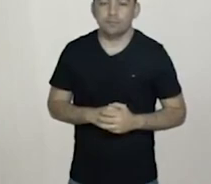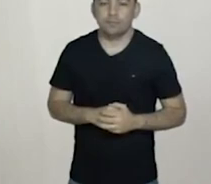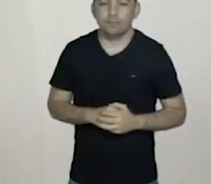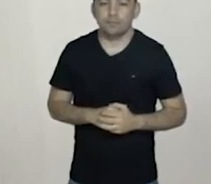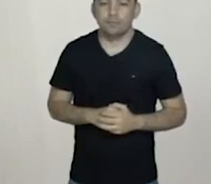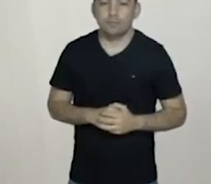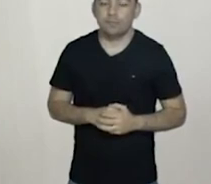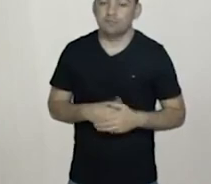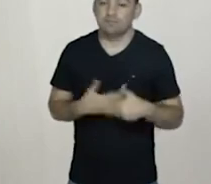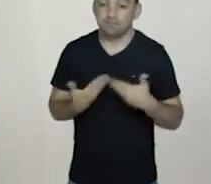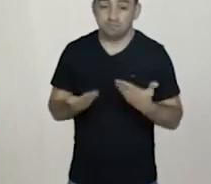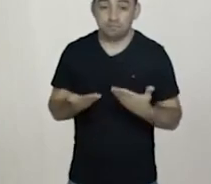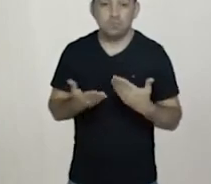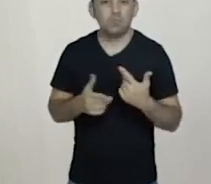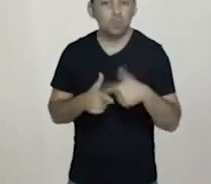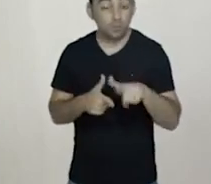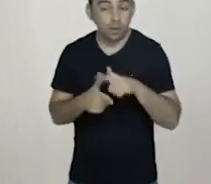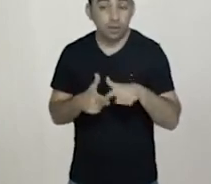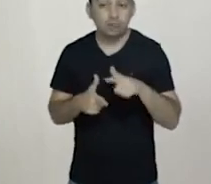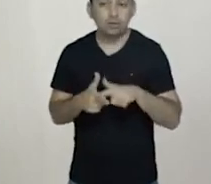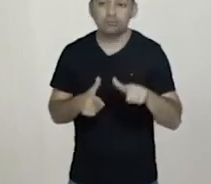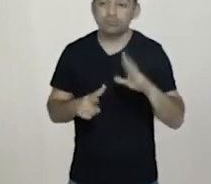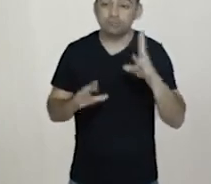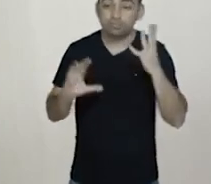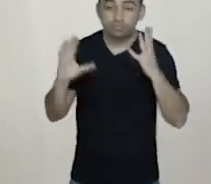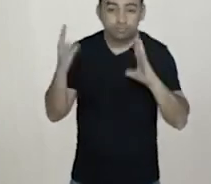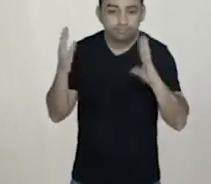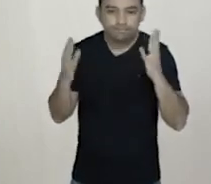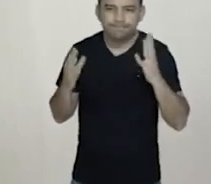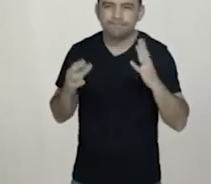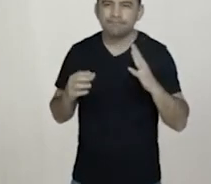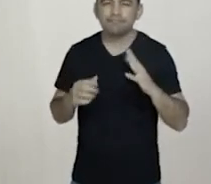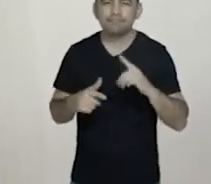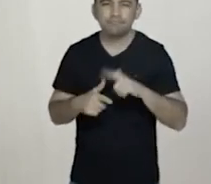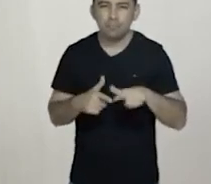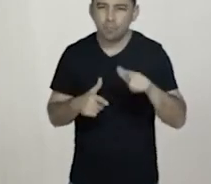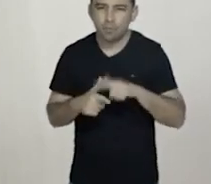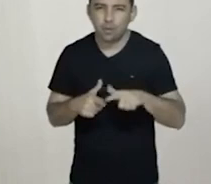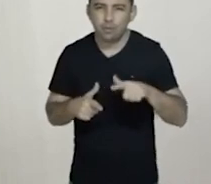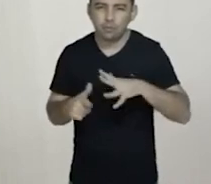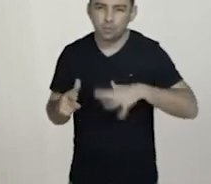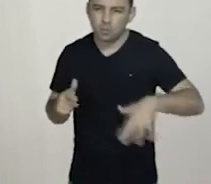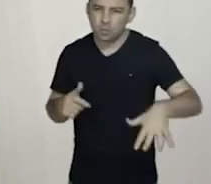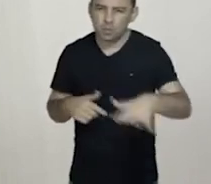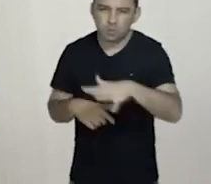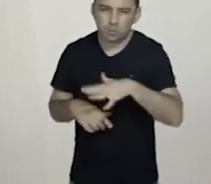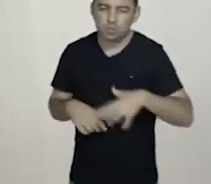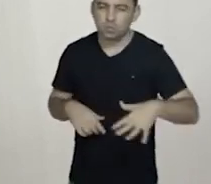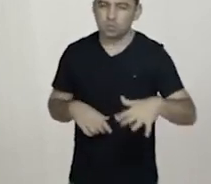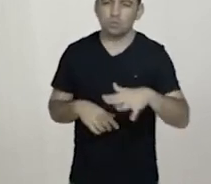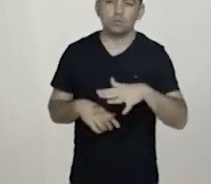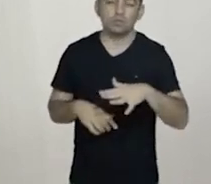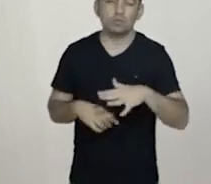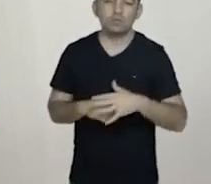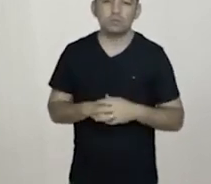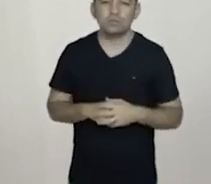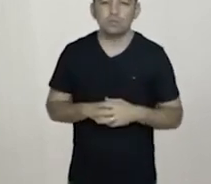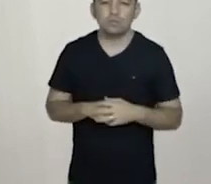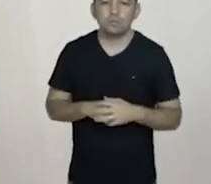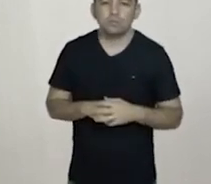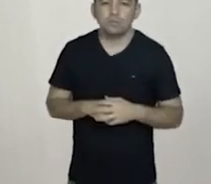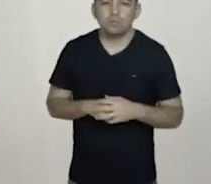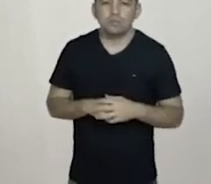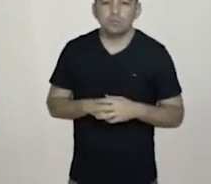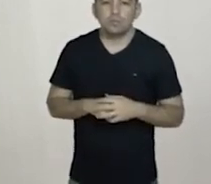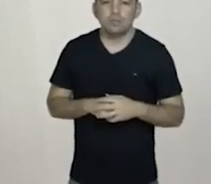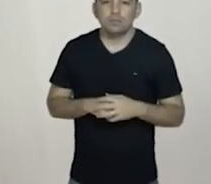essas situações essas eventos com essas crises esse momento de crise climática que nós estamos vivendo